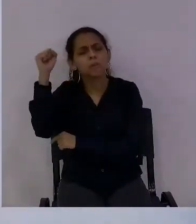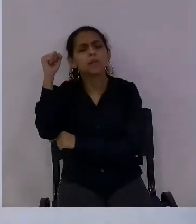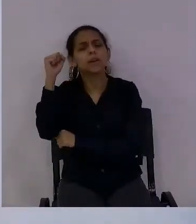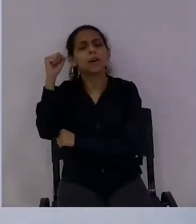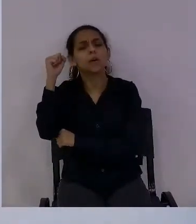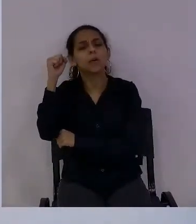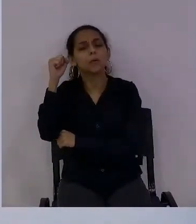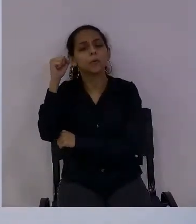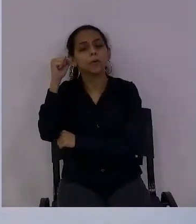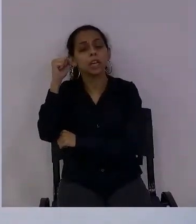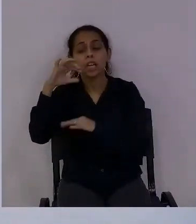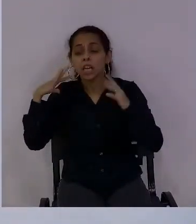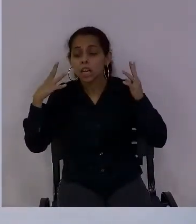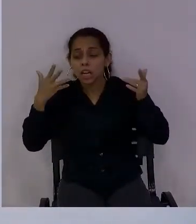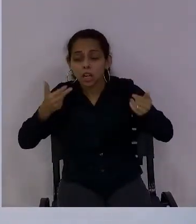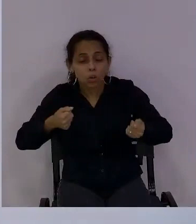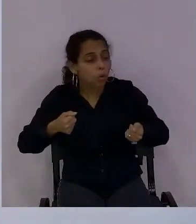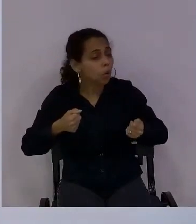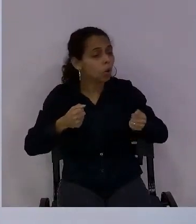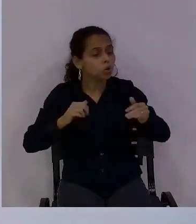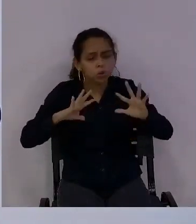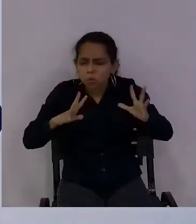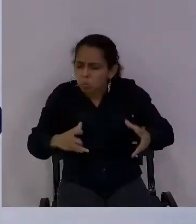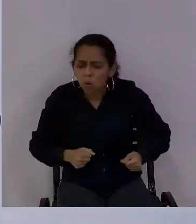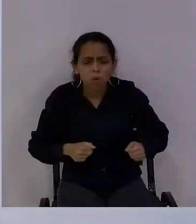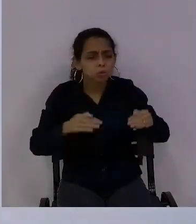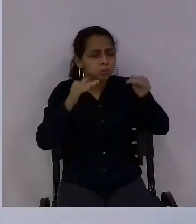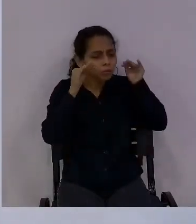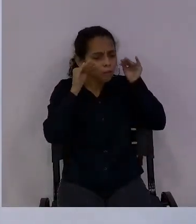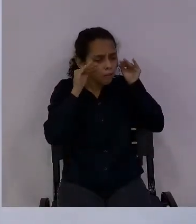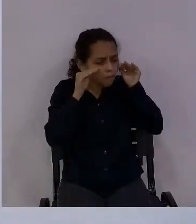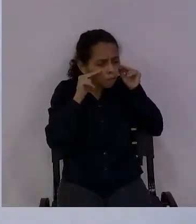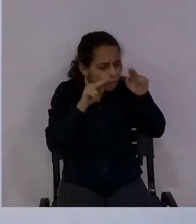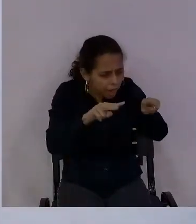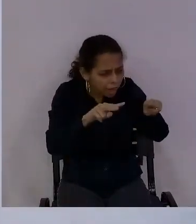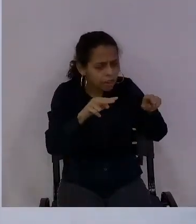sendo testemunhada pela circuncisão.